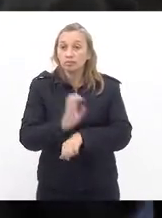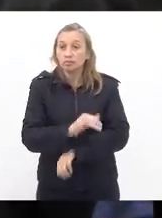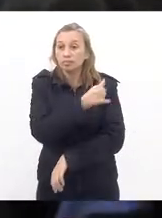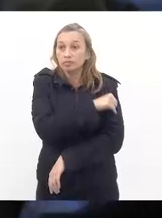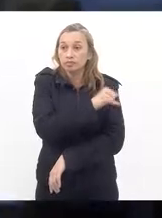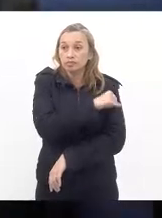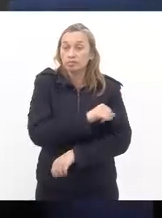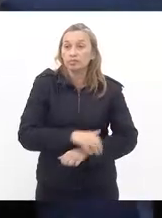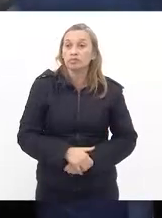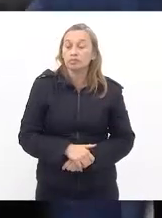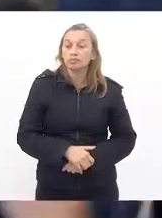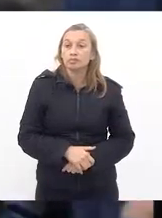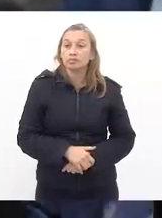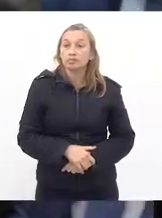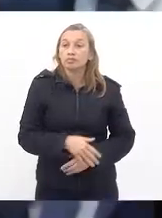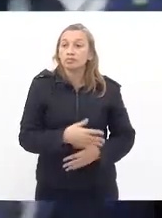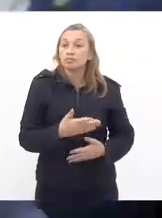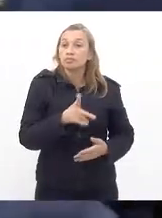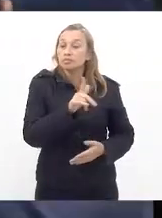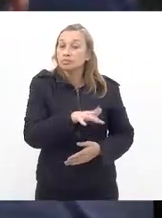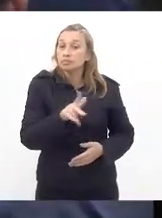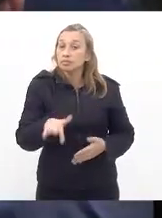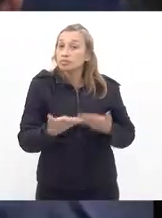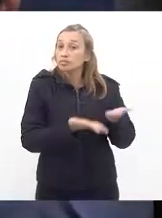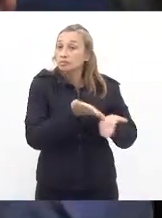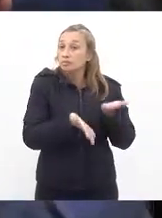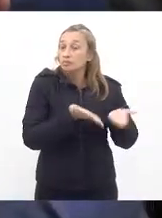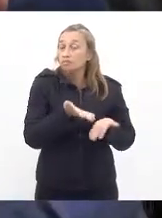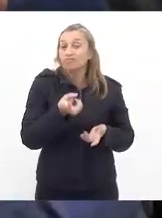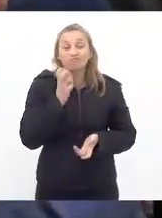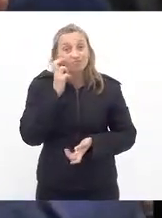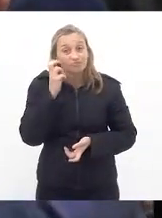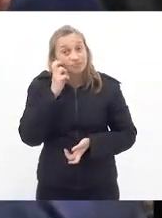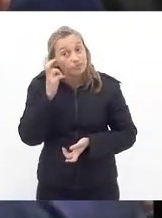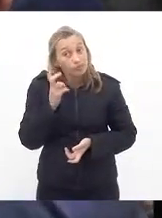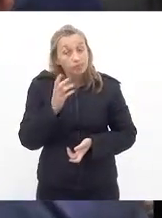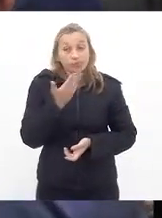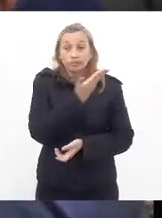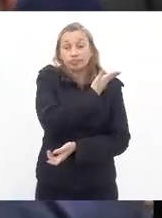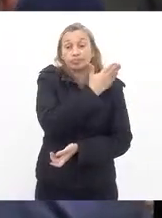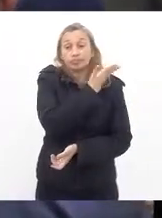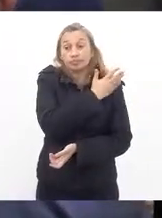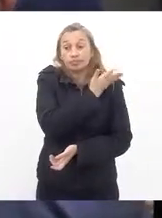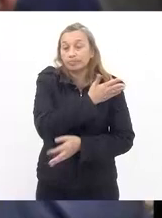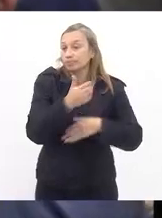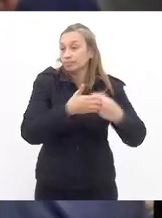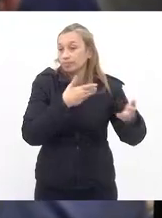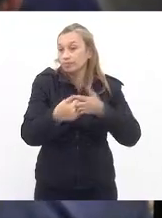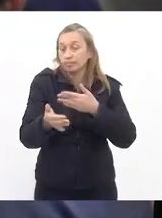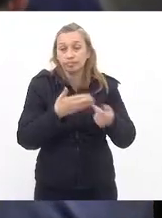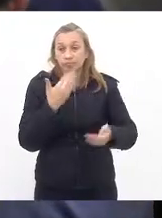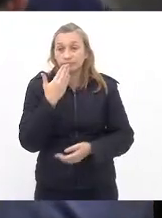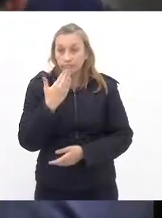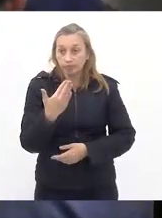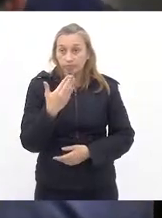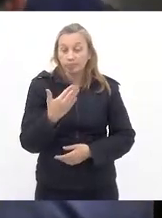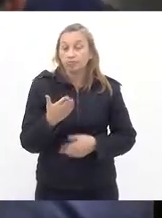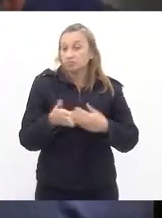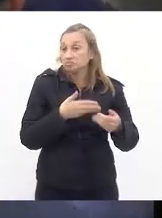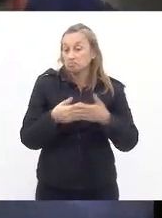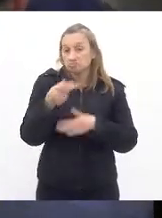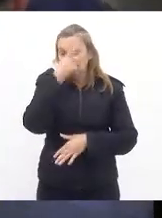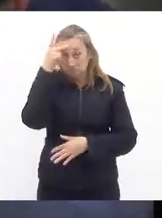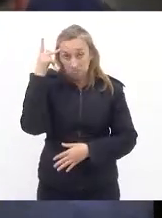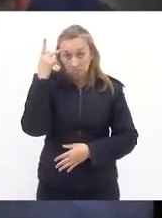do Rio de Janeiro tratamento diferenciado constrangedor ou discriminatório de qualquer Espécie a qualquer